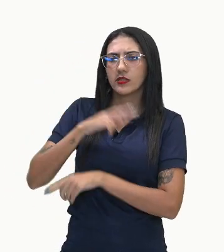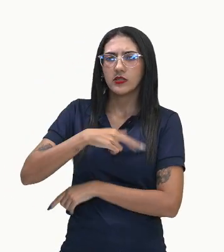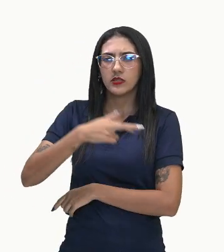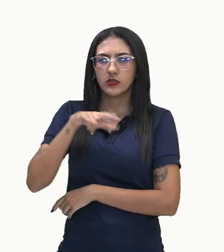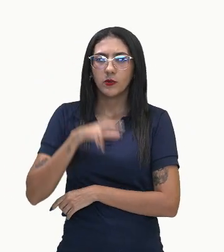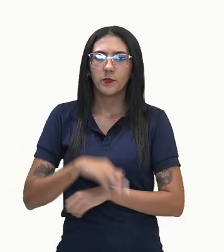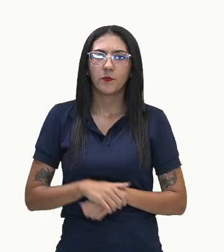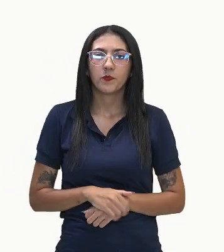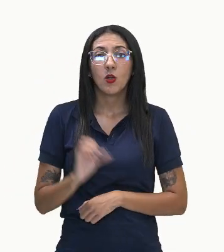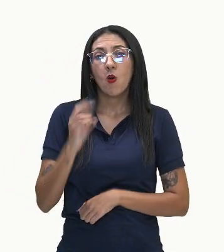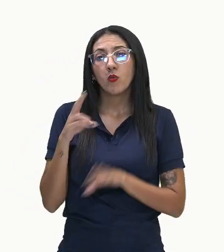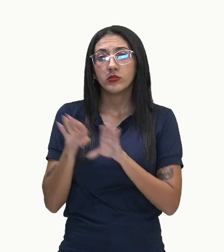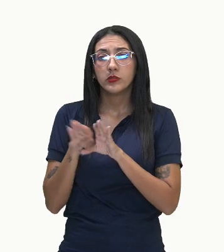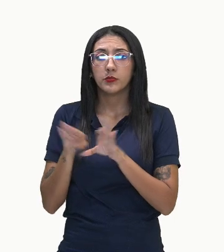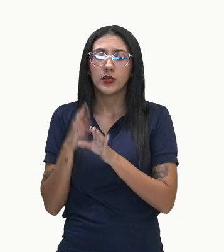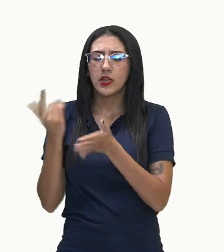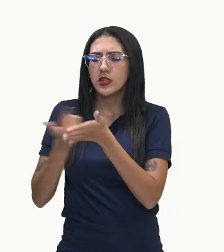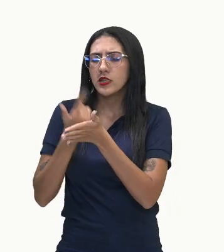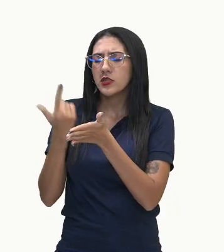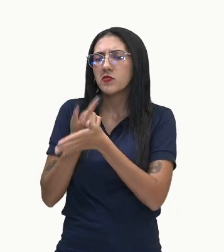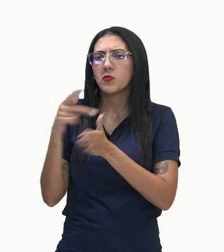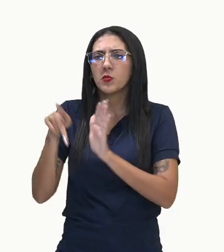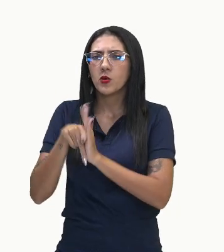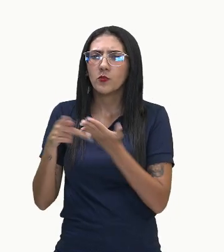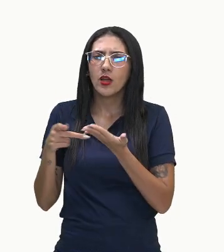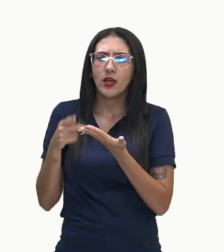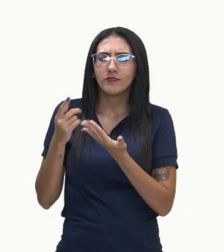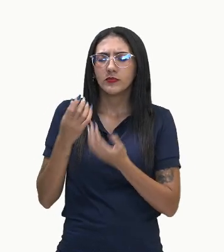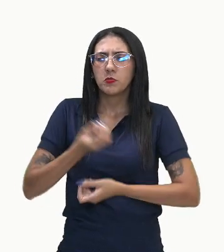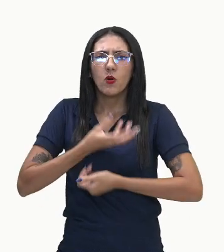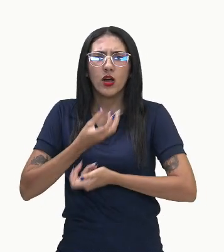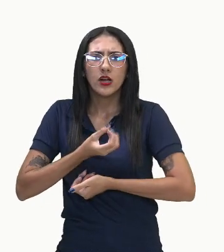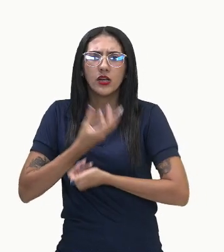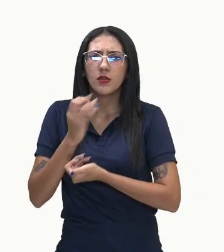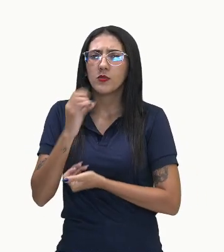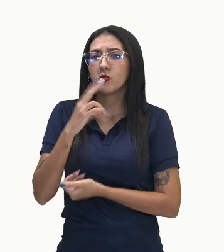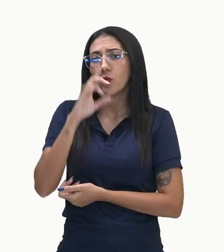também um livro de meditação religiosa, ou